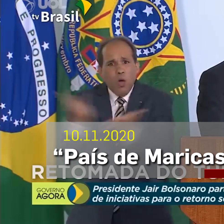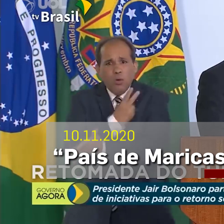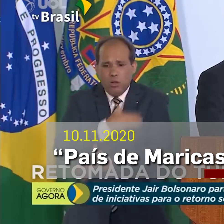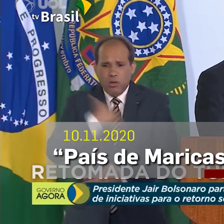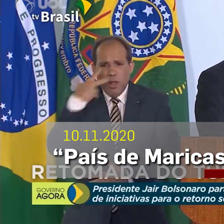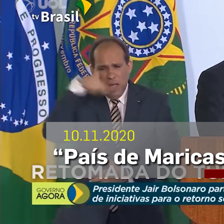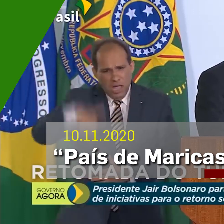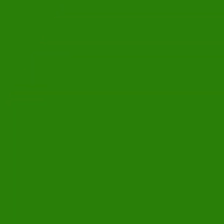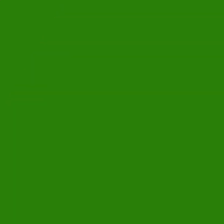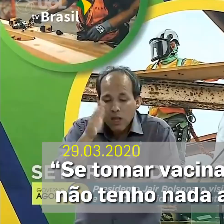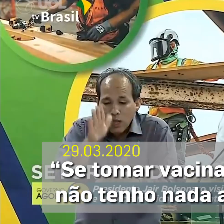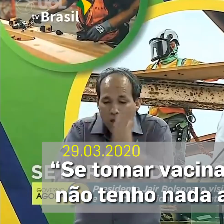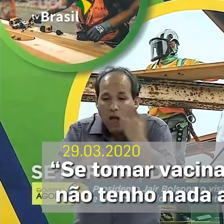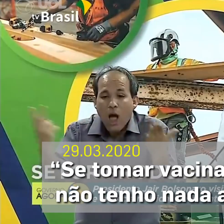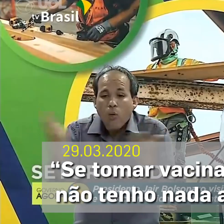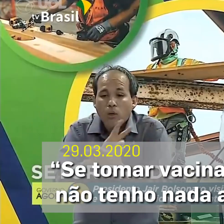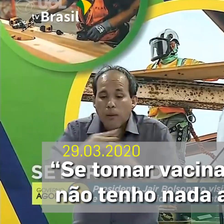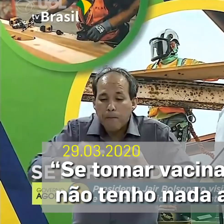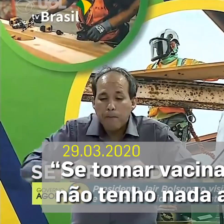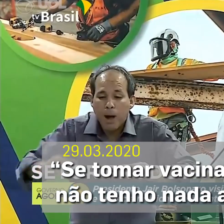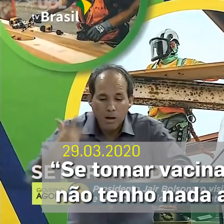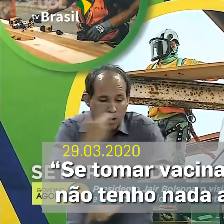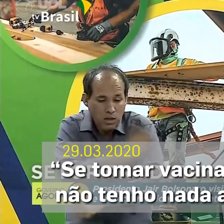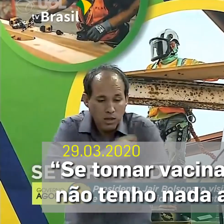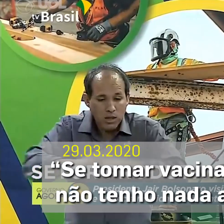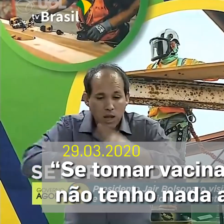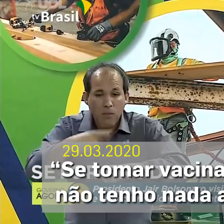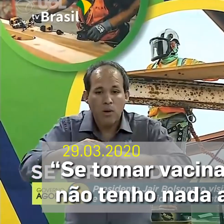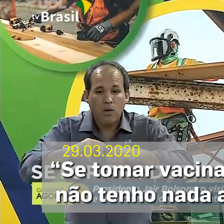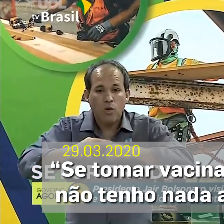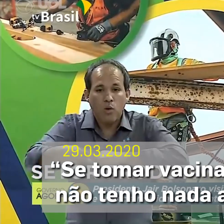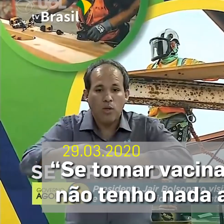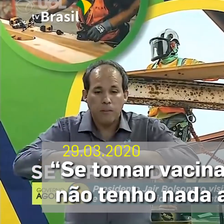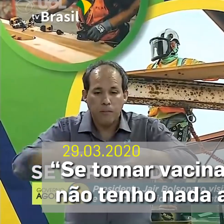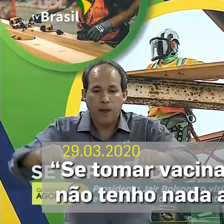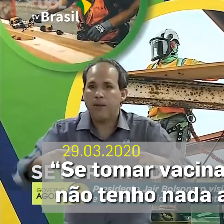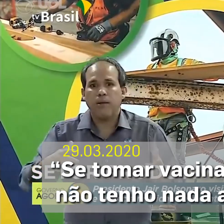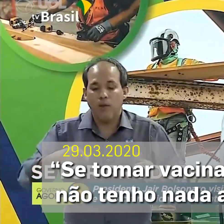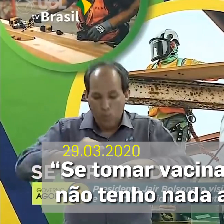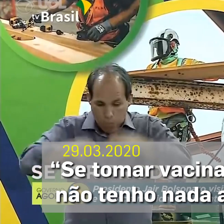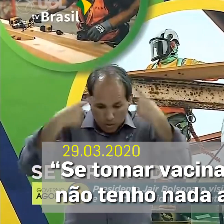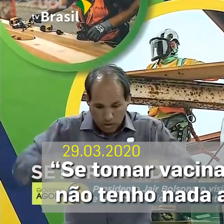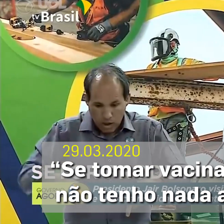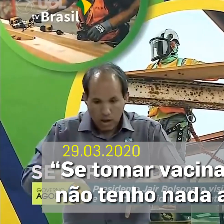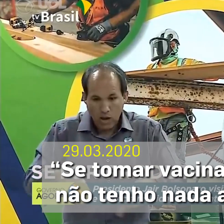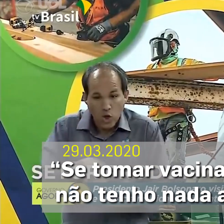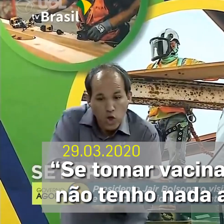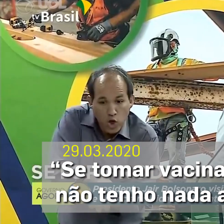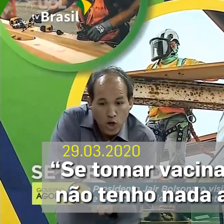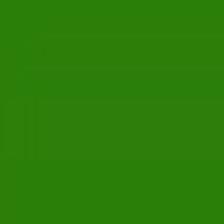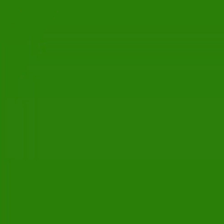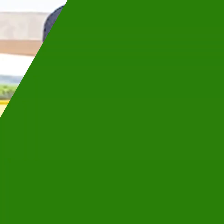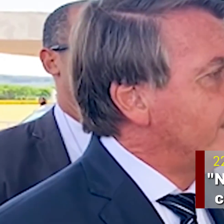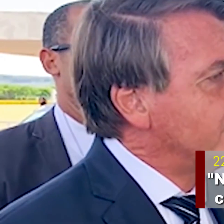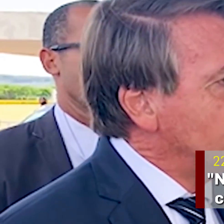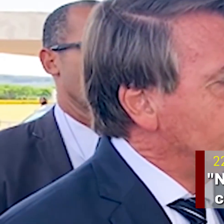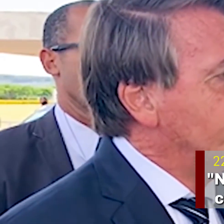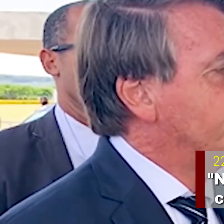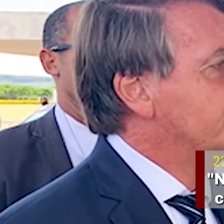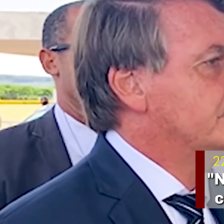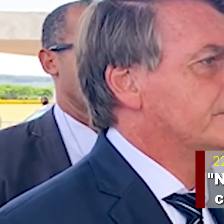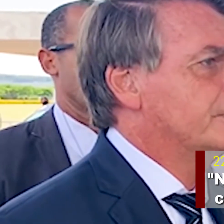mundo faz de Maria se você vira o uship virou jacaré é problema de você pô